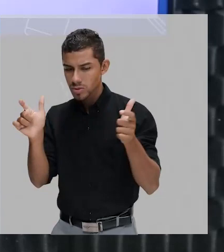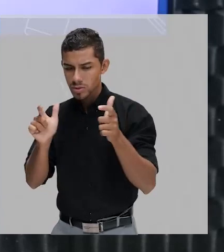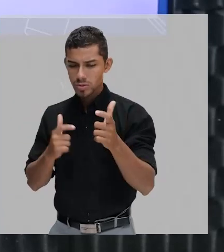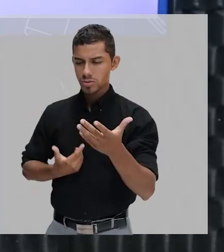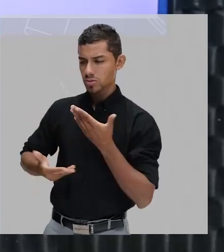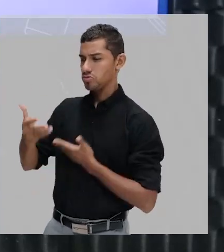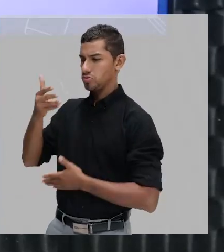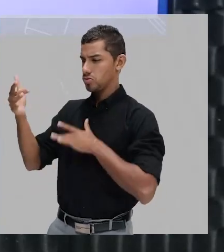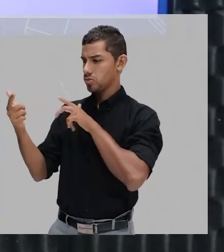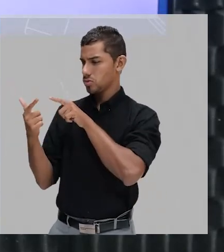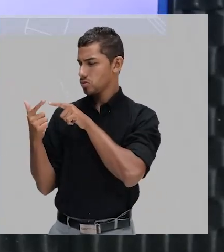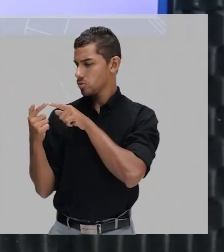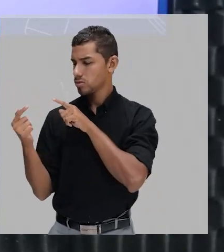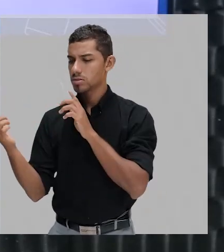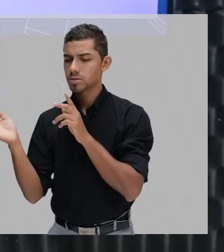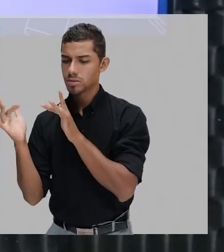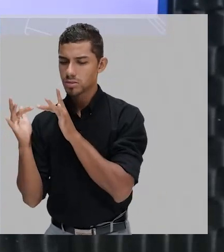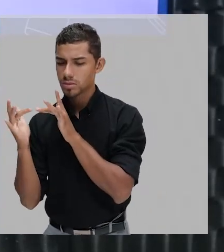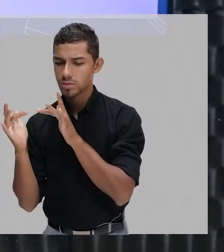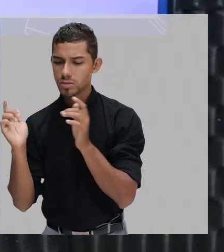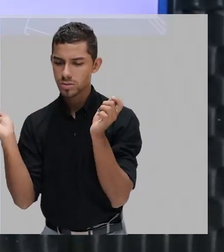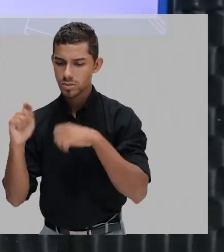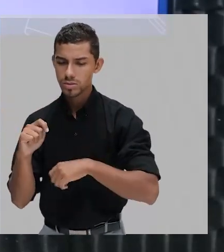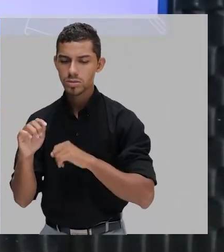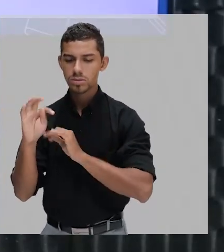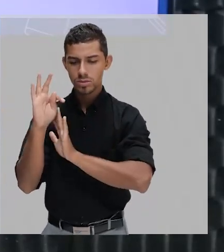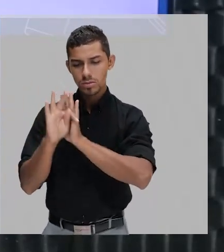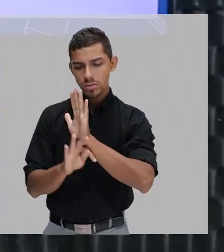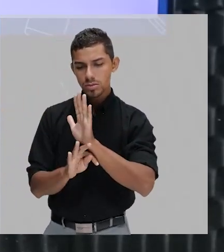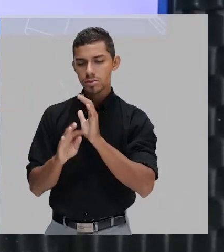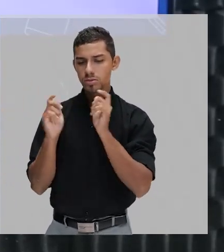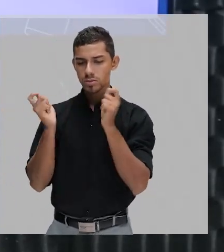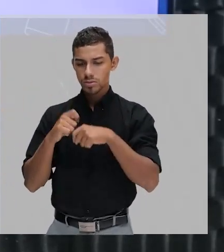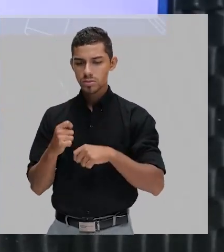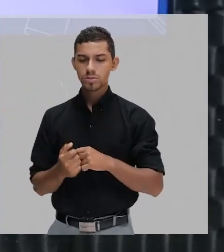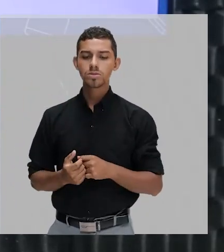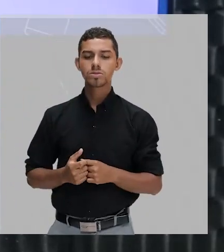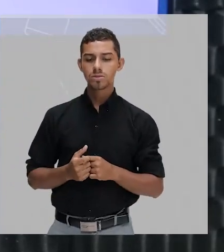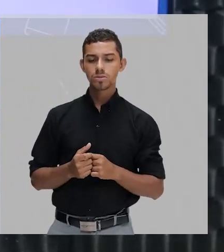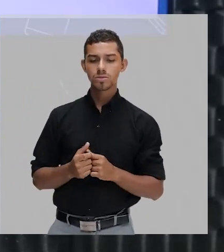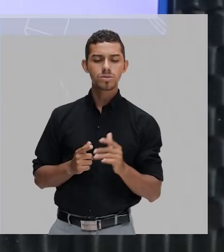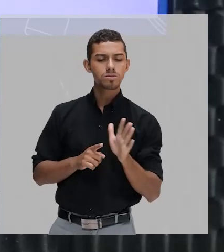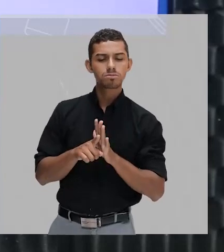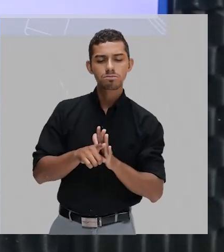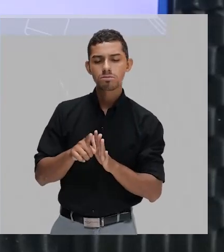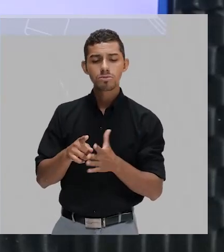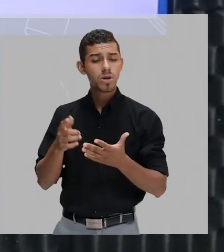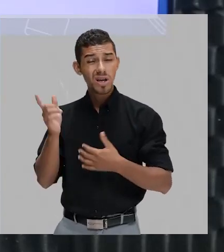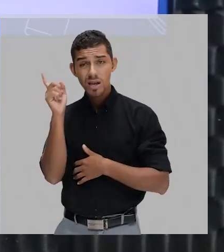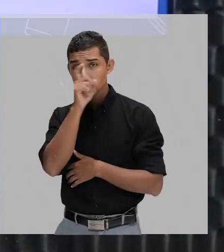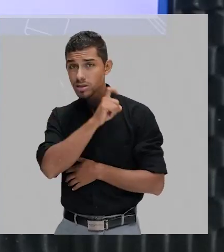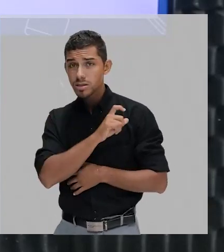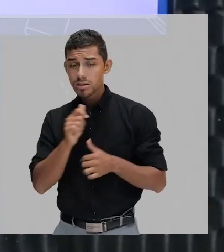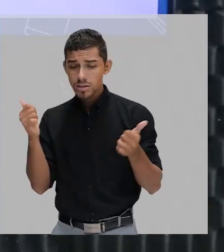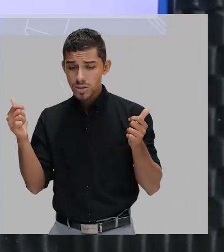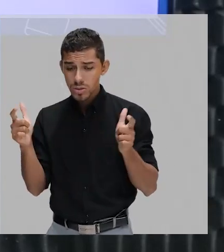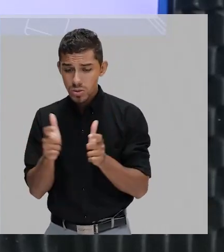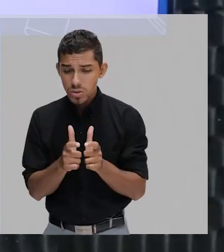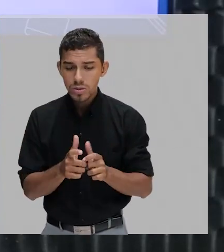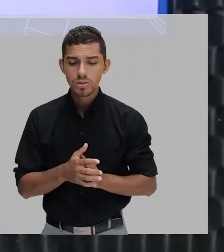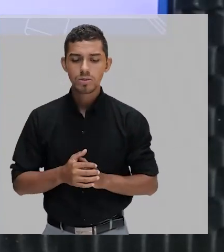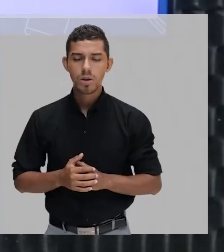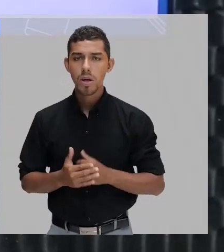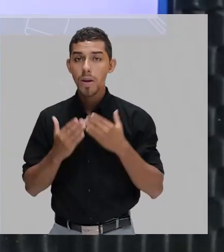vocês forem tendo propriedade com esses tipos de texto, com esse tipo de questão, menos vocês vão ter dificuldade. Vocês não vão se